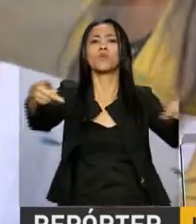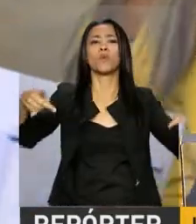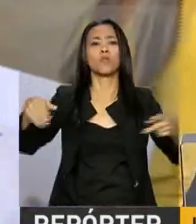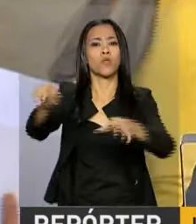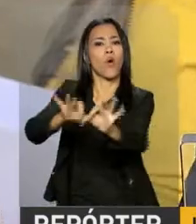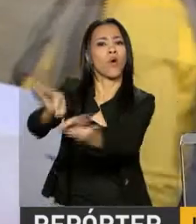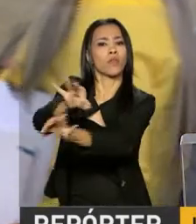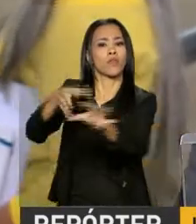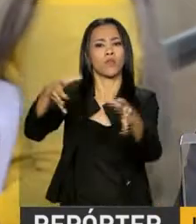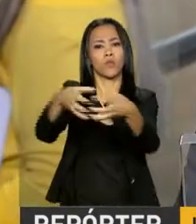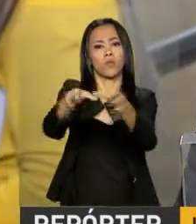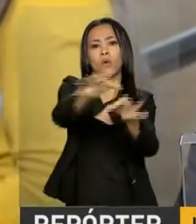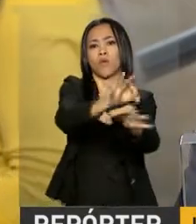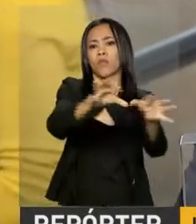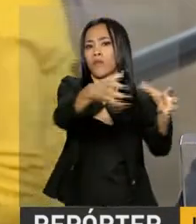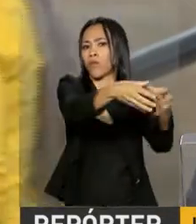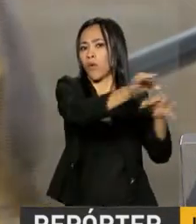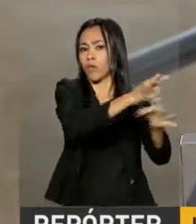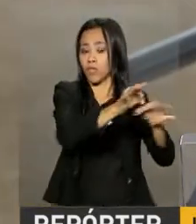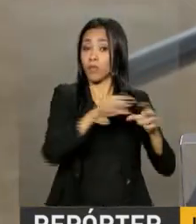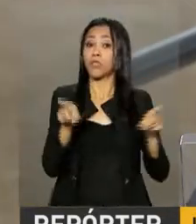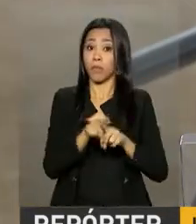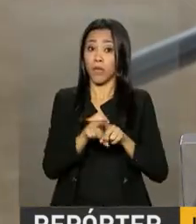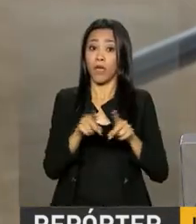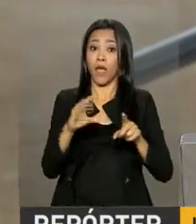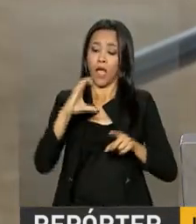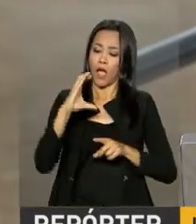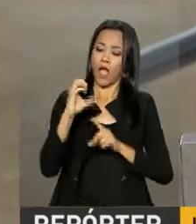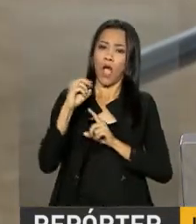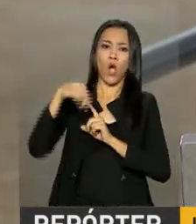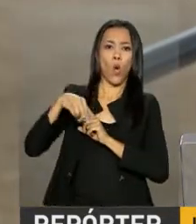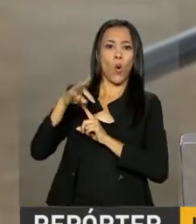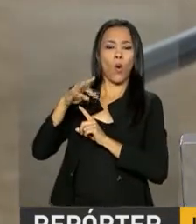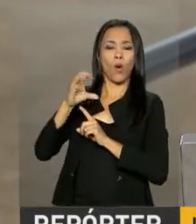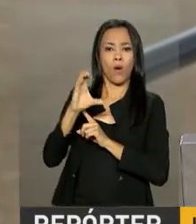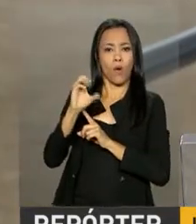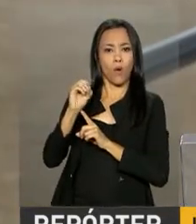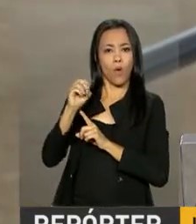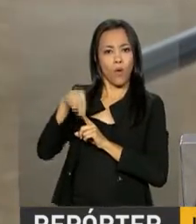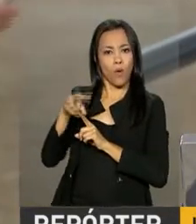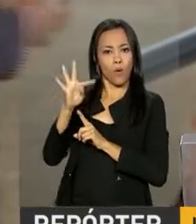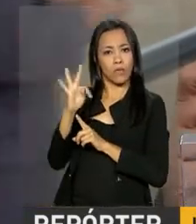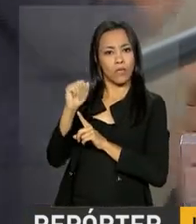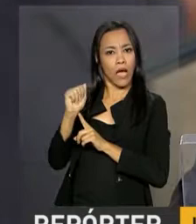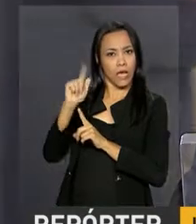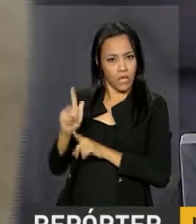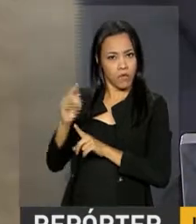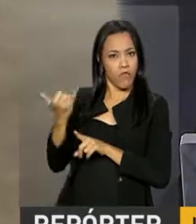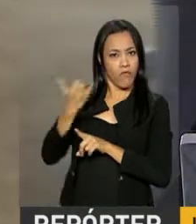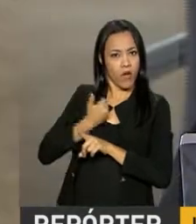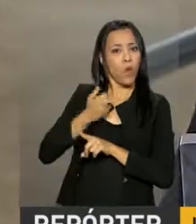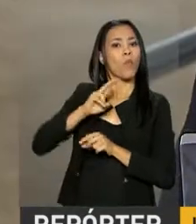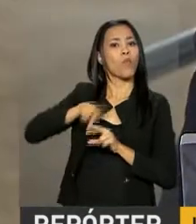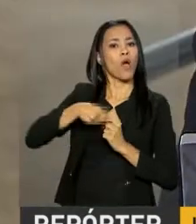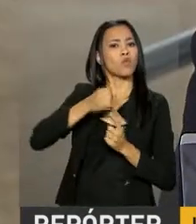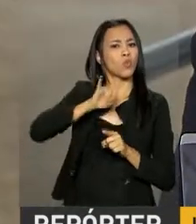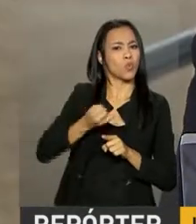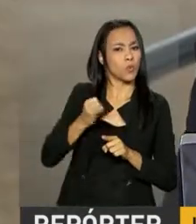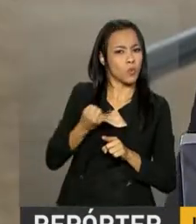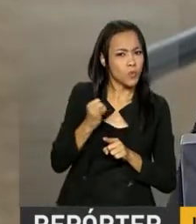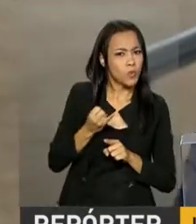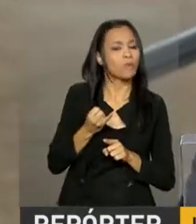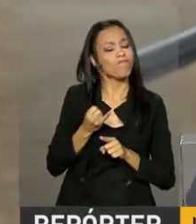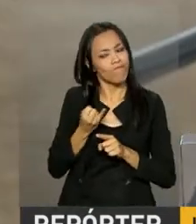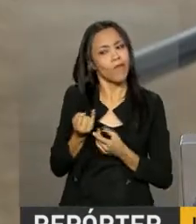organizações. Inclusive, a Contag nos demandou uma redução de juros. Né? Essa questão veio à mesa de